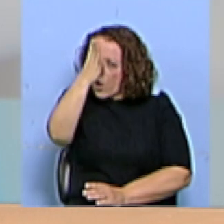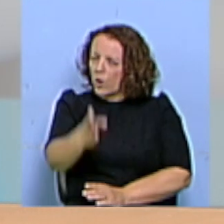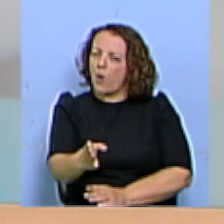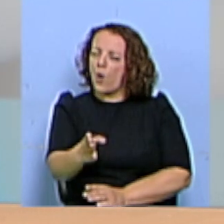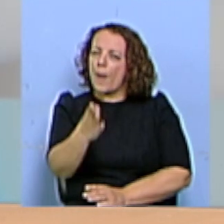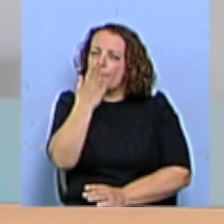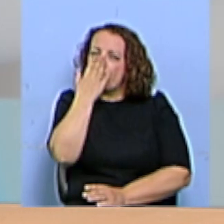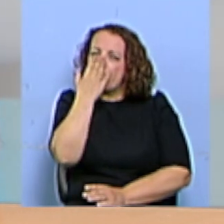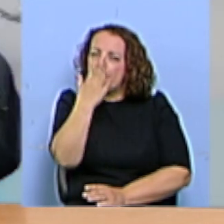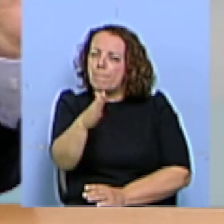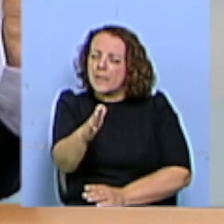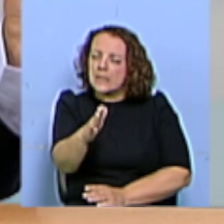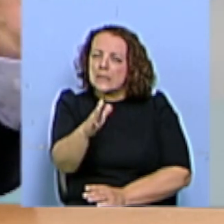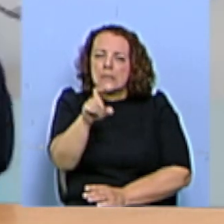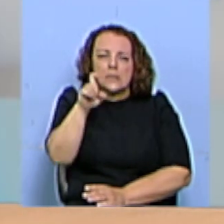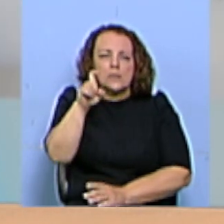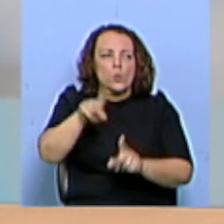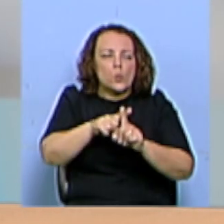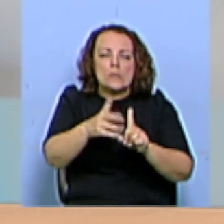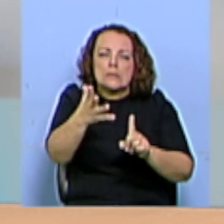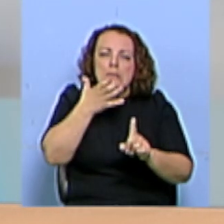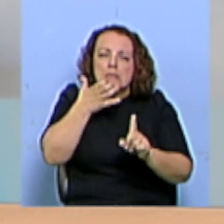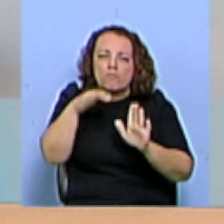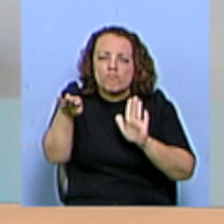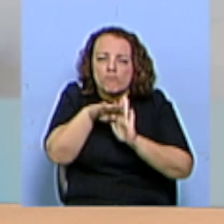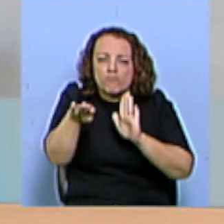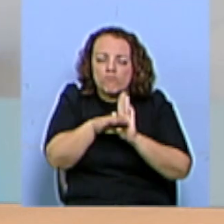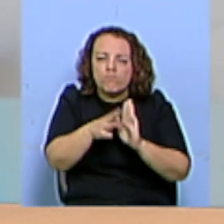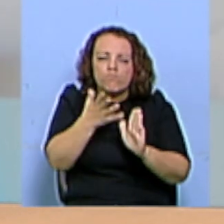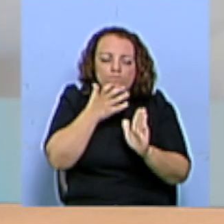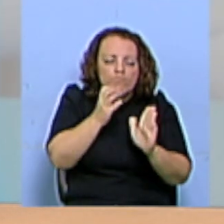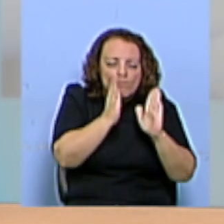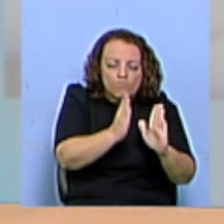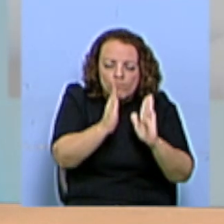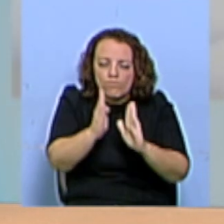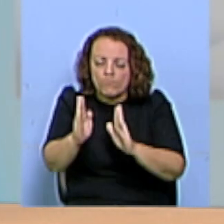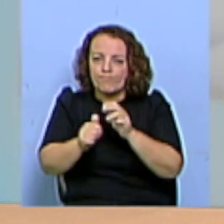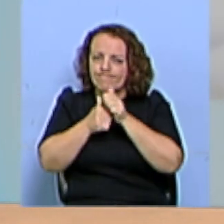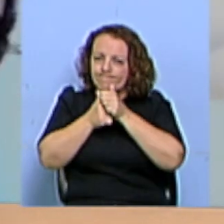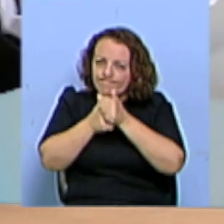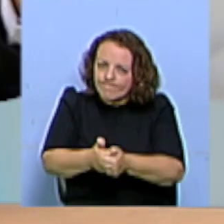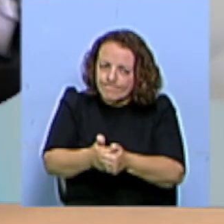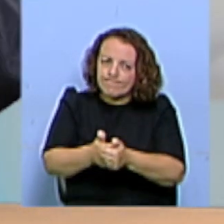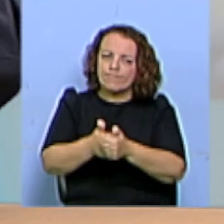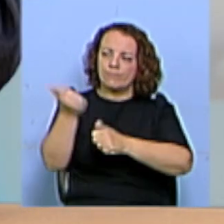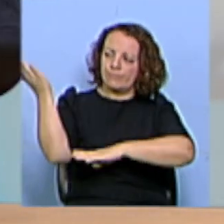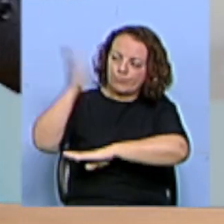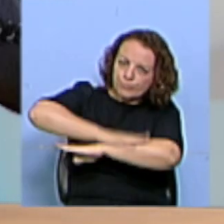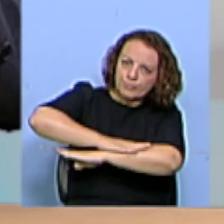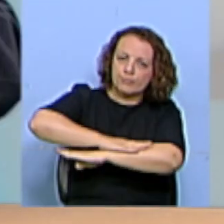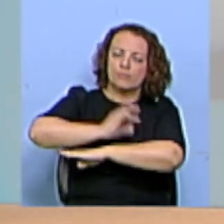que era tudo medido ao metro, tudo medido ao centímetro do cumprimento no sentido de cumprir e